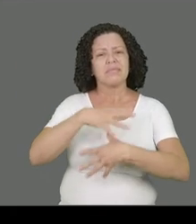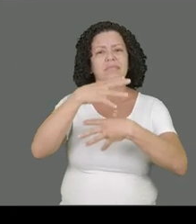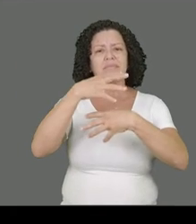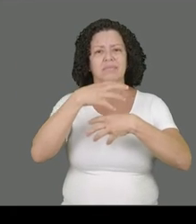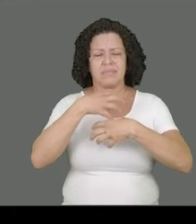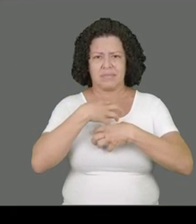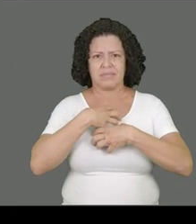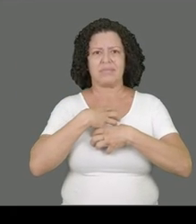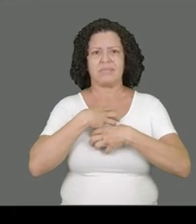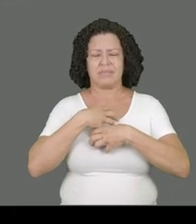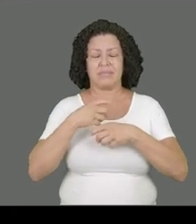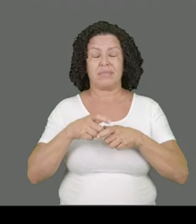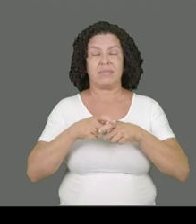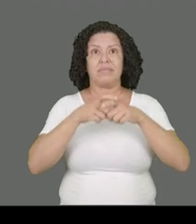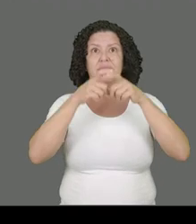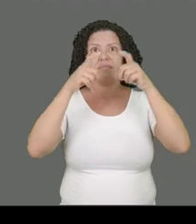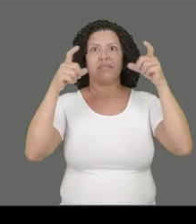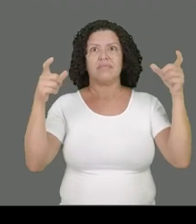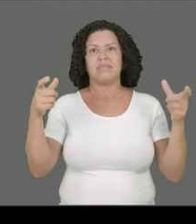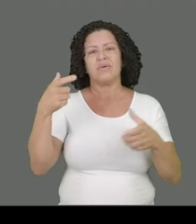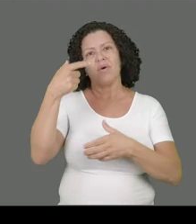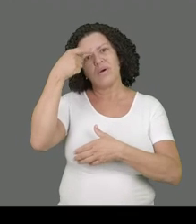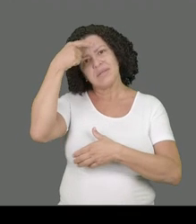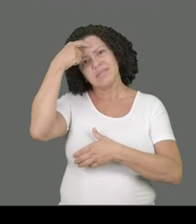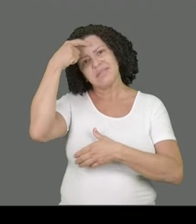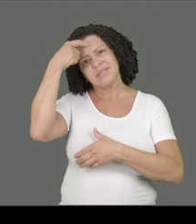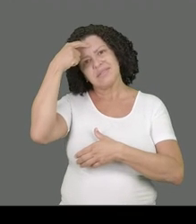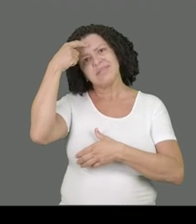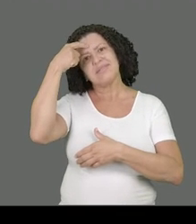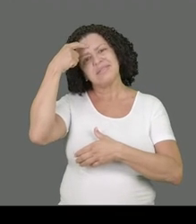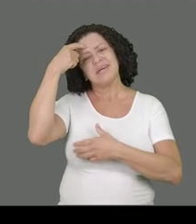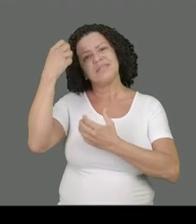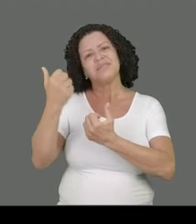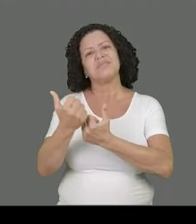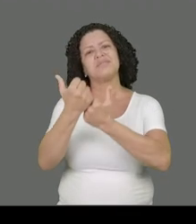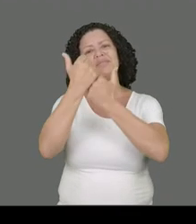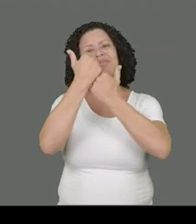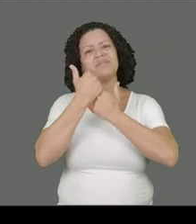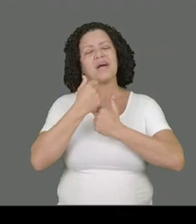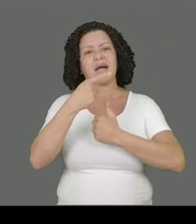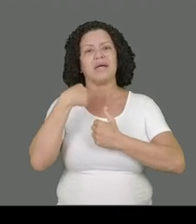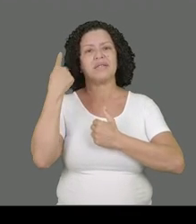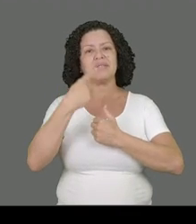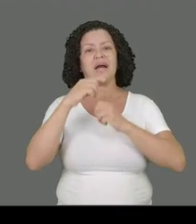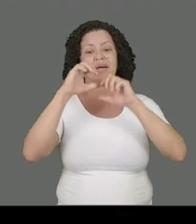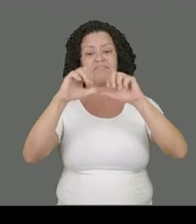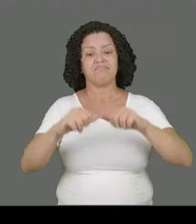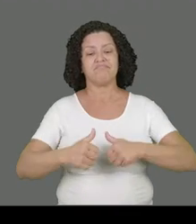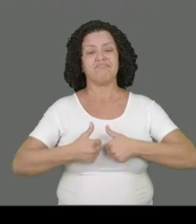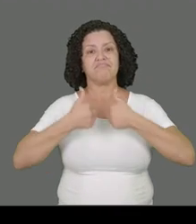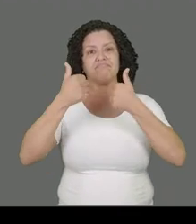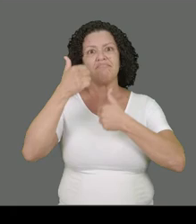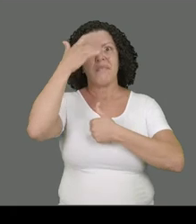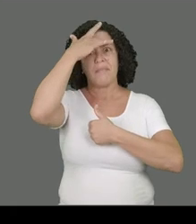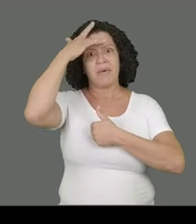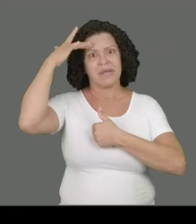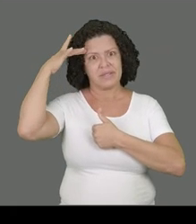nos inspirem, ampliem as nossas consciências e nos auxiliem a nos